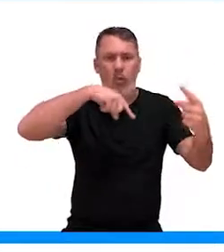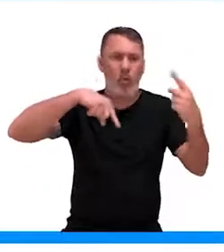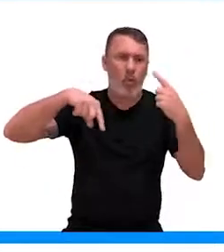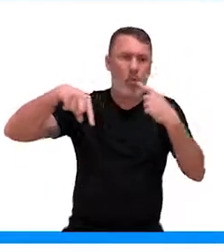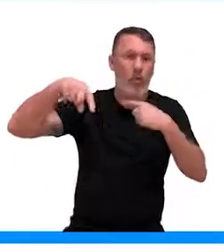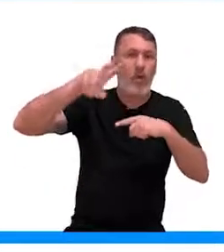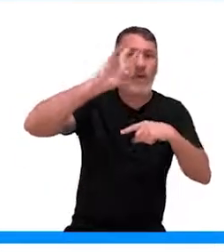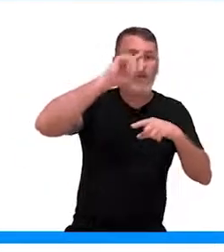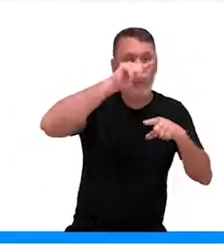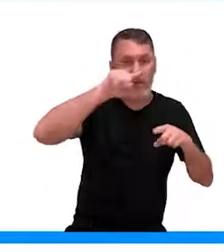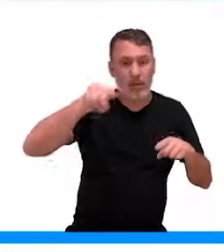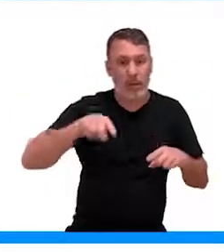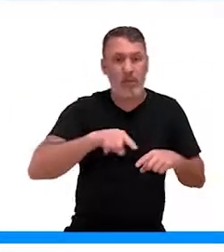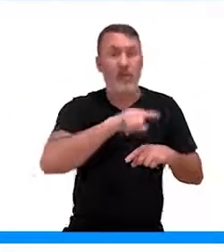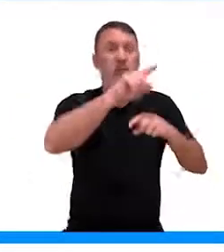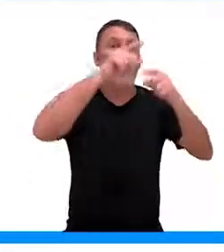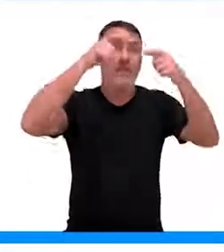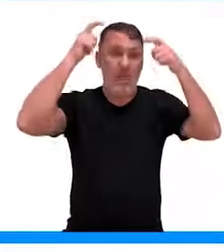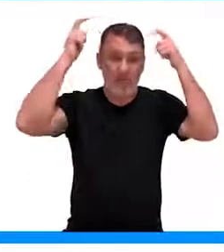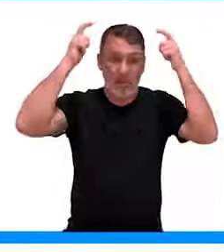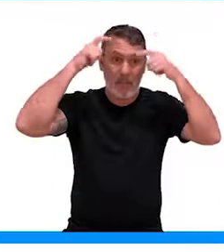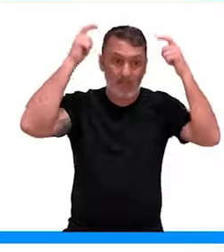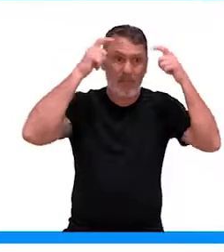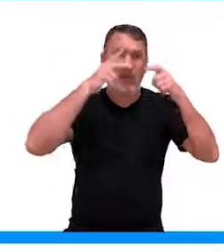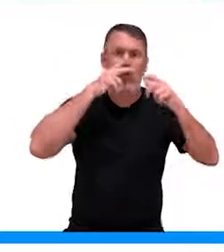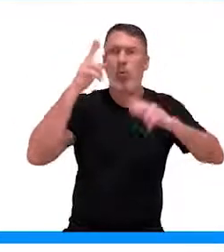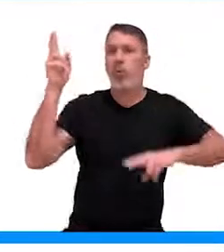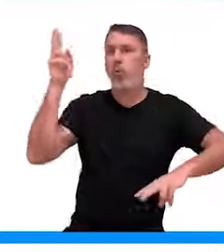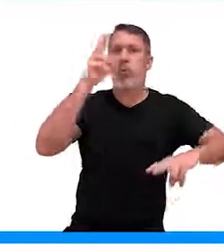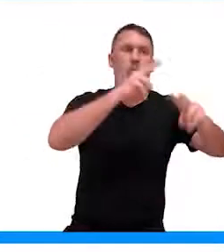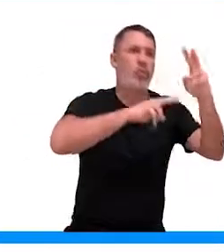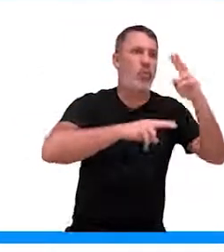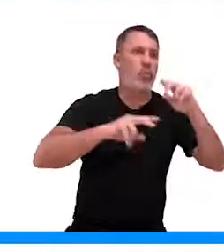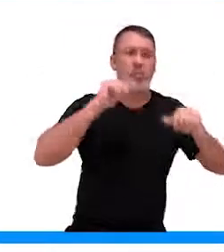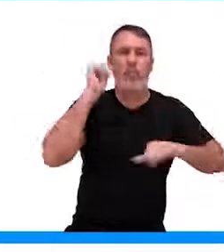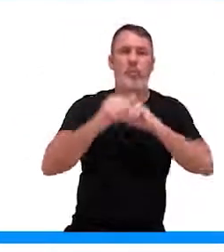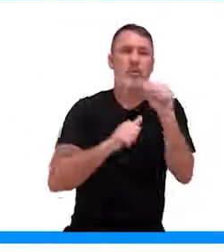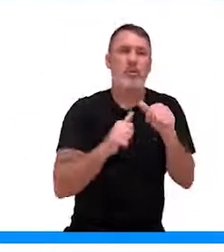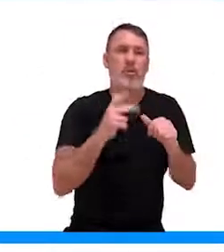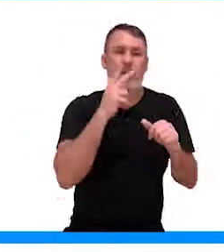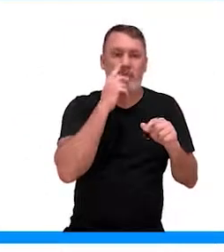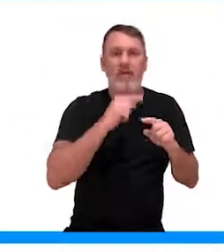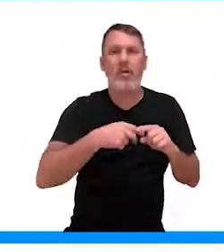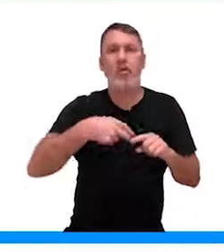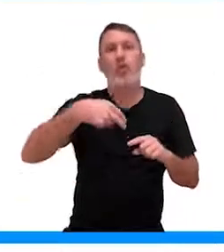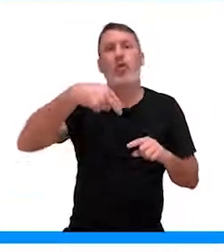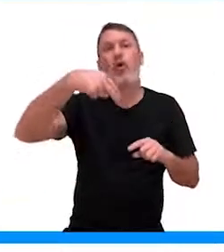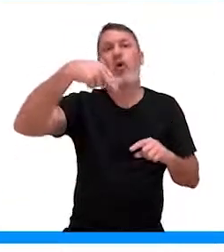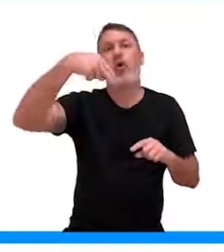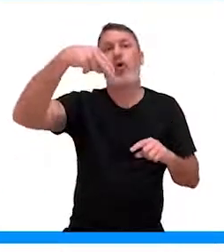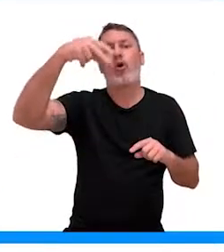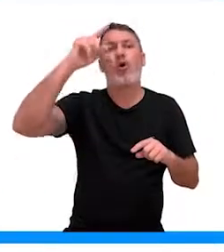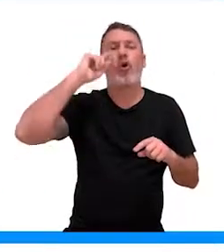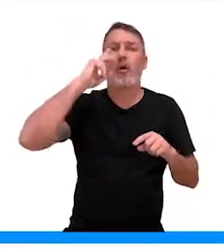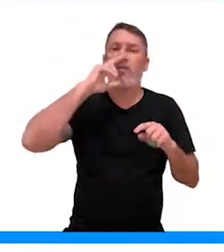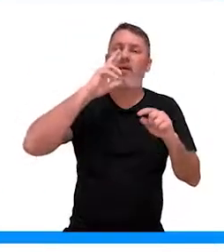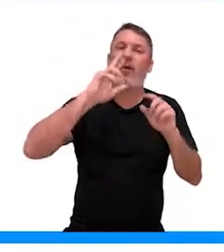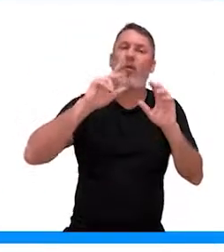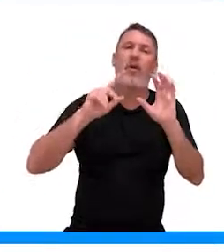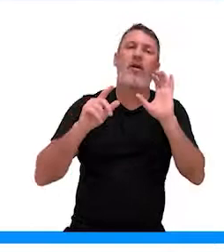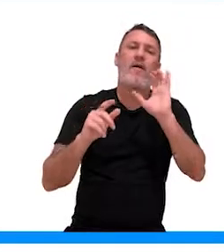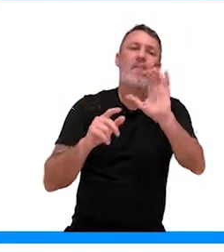ali pelo Golfo do México, tá, ela recebe esse nome, a corrente do Golfo. Como que ela cruza o Atlântico Norte e influencia ali o